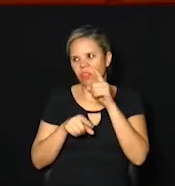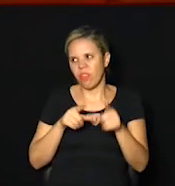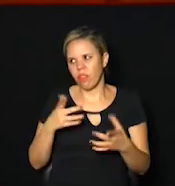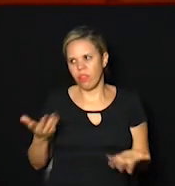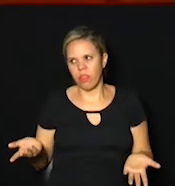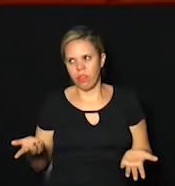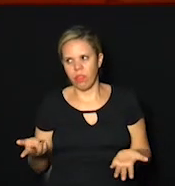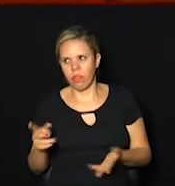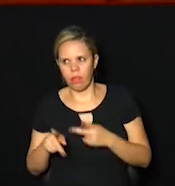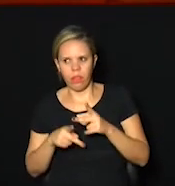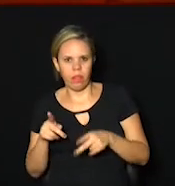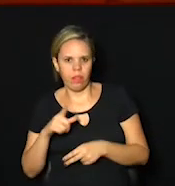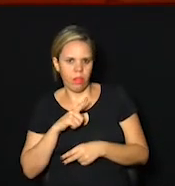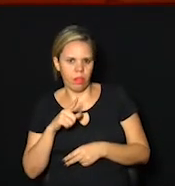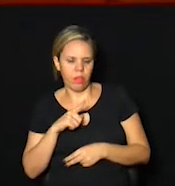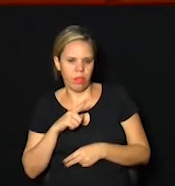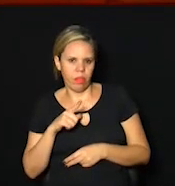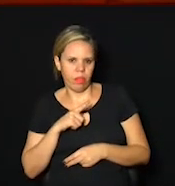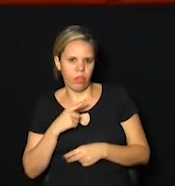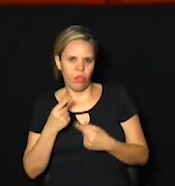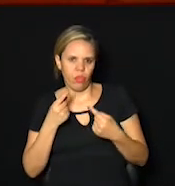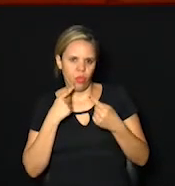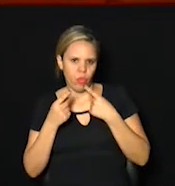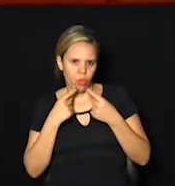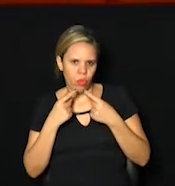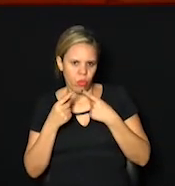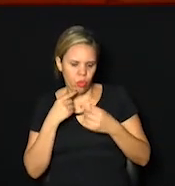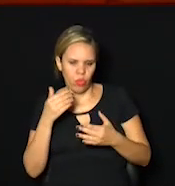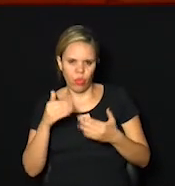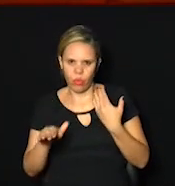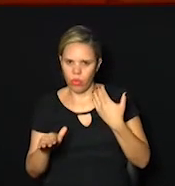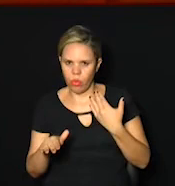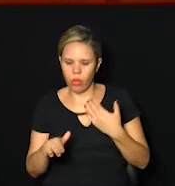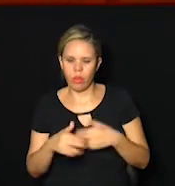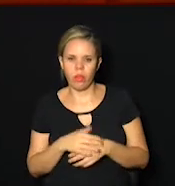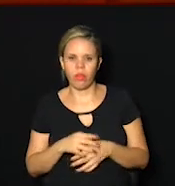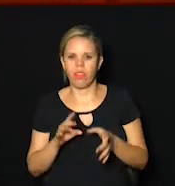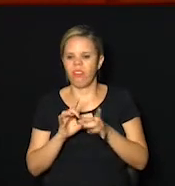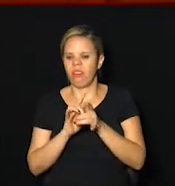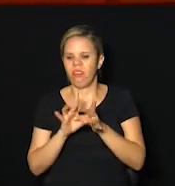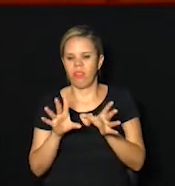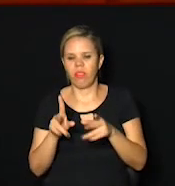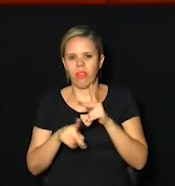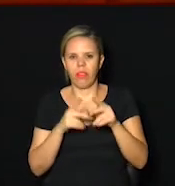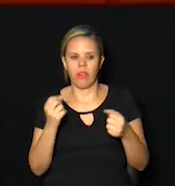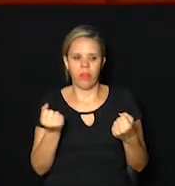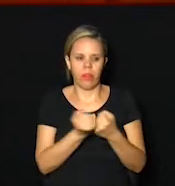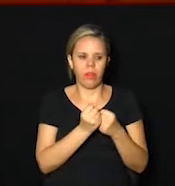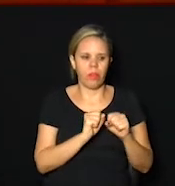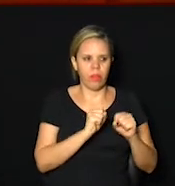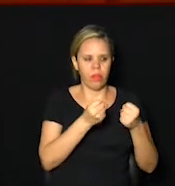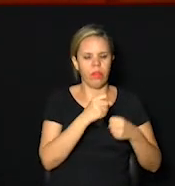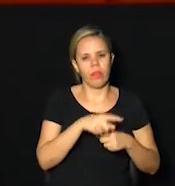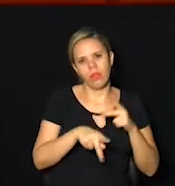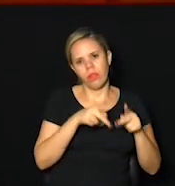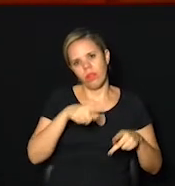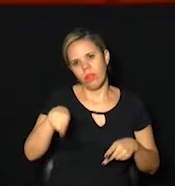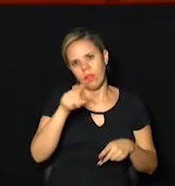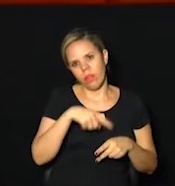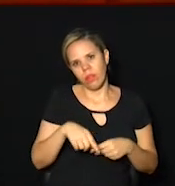Mas se as pessoas estiverem discutindo, estiverem discordando, deixe o seu apoiador te defender, deixe as pessoas que